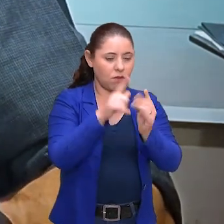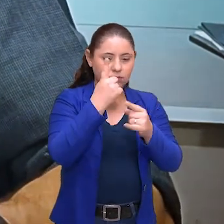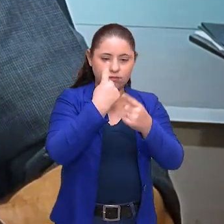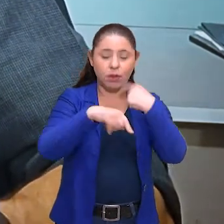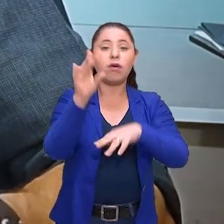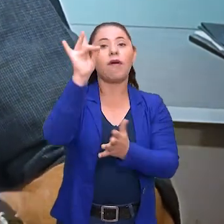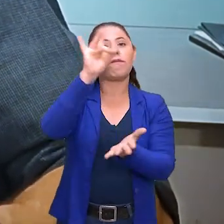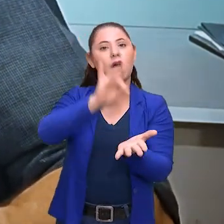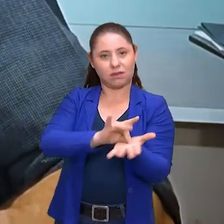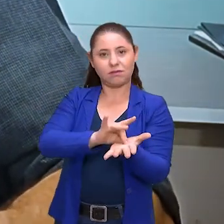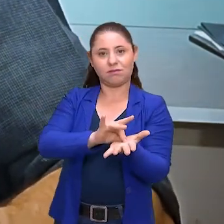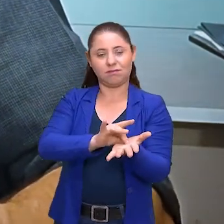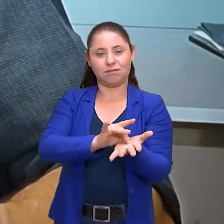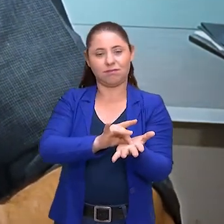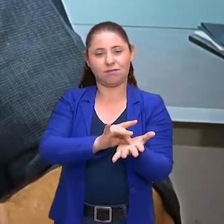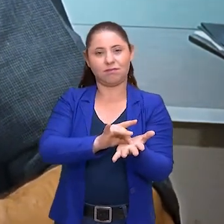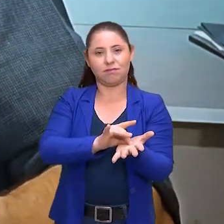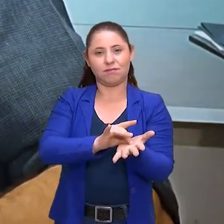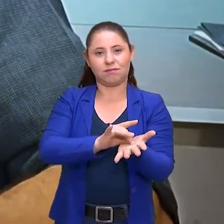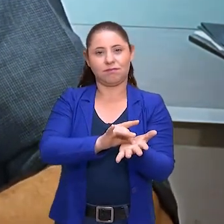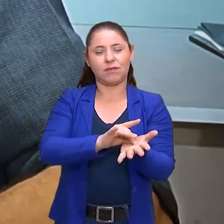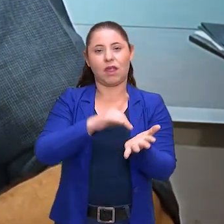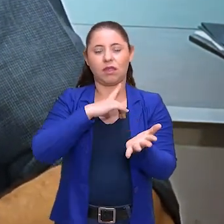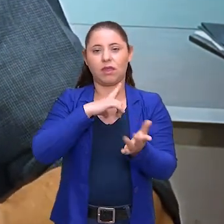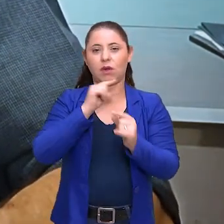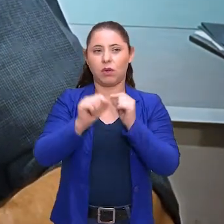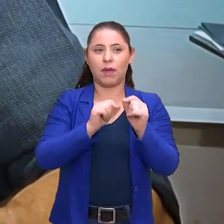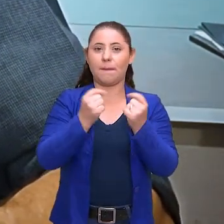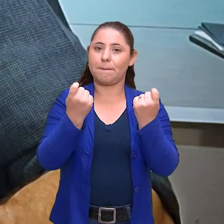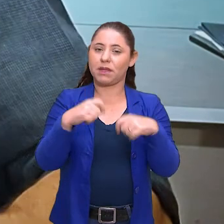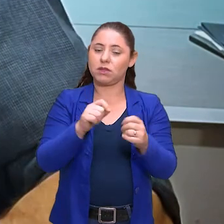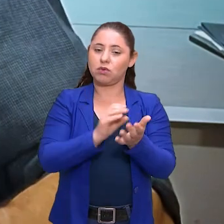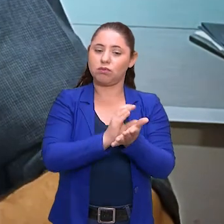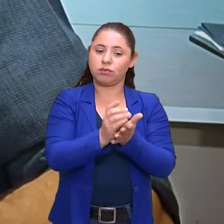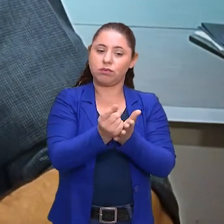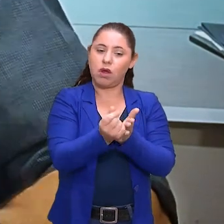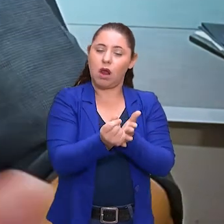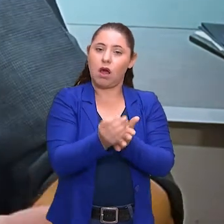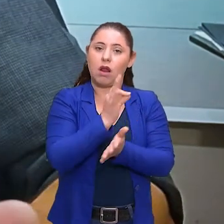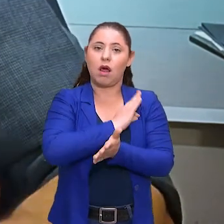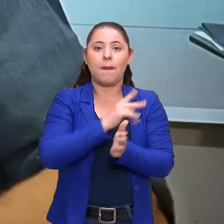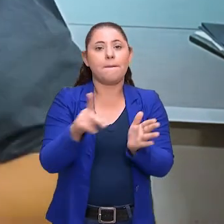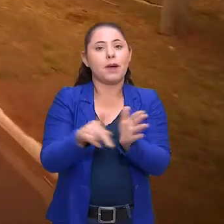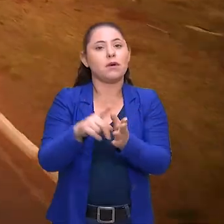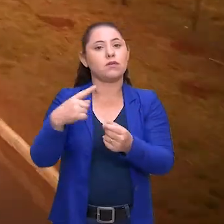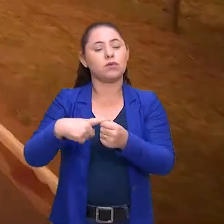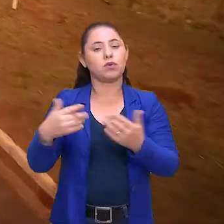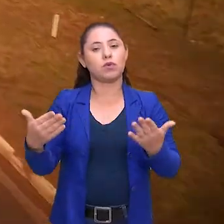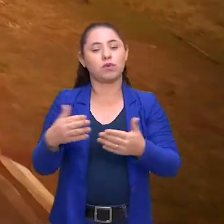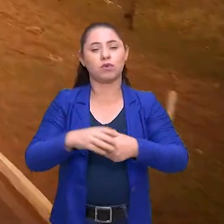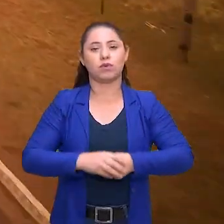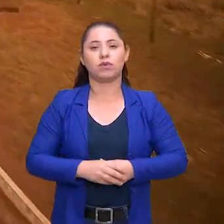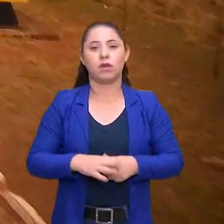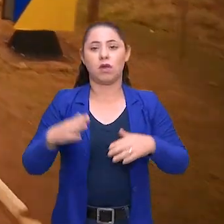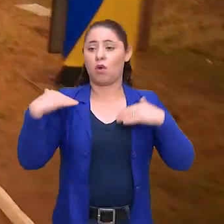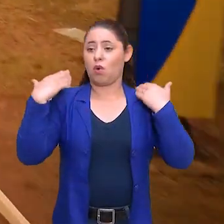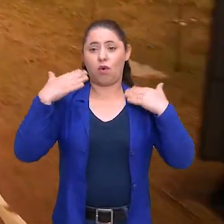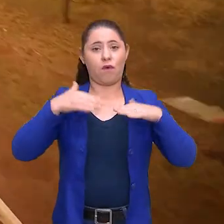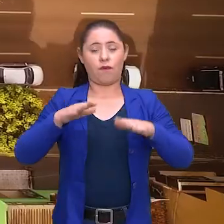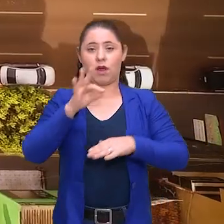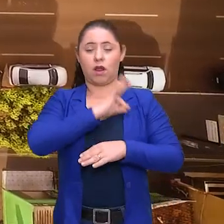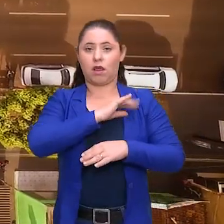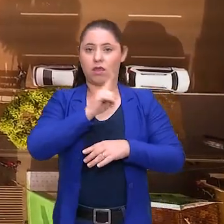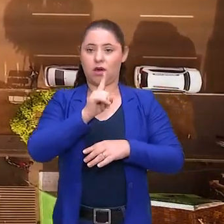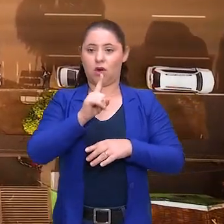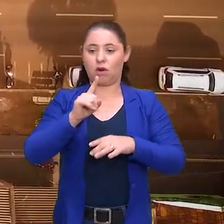se tornem uma realidade. E o turismo, ele é uma fonte de renda muito importante. E para o nosso município, que hoje não vive do